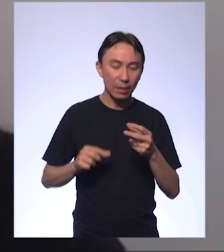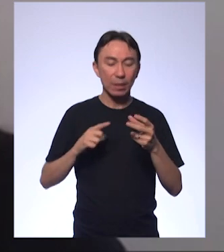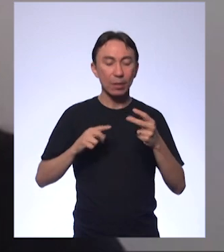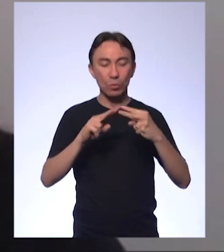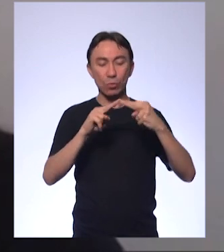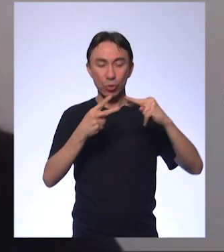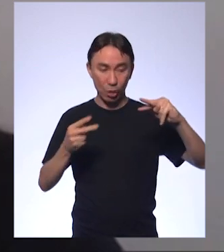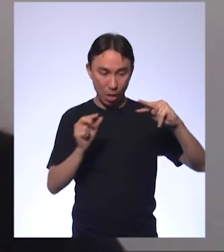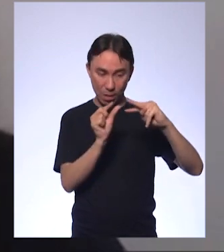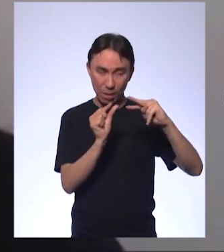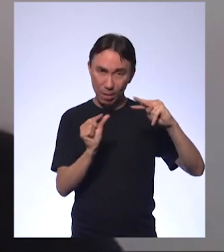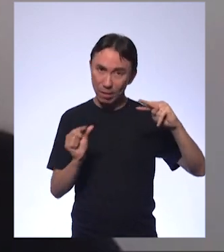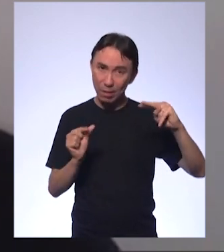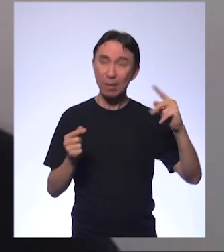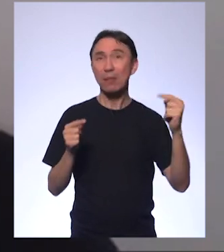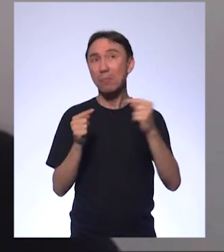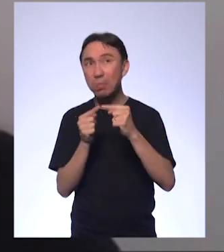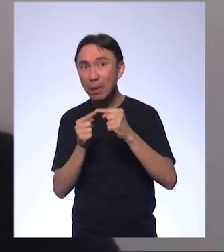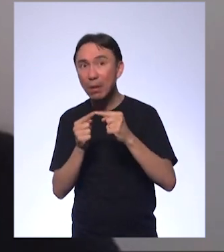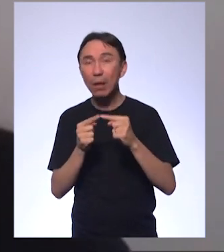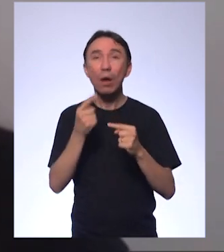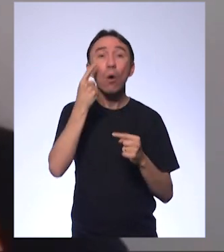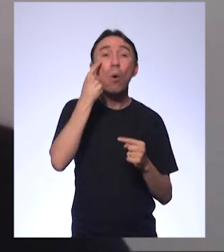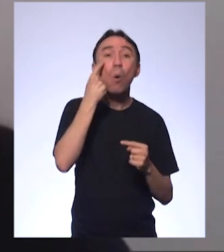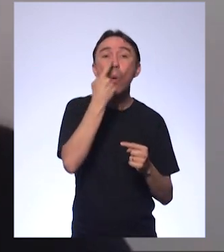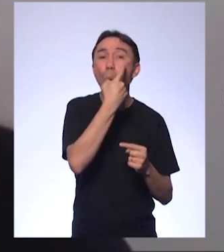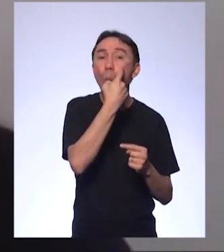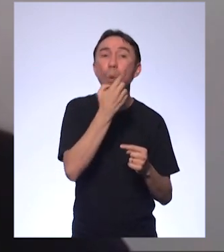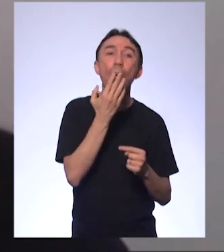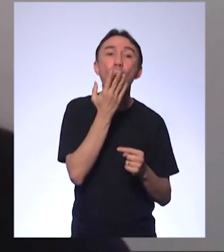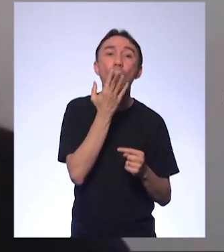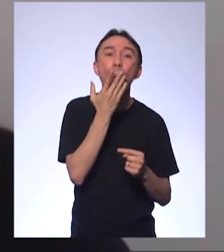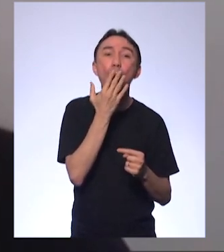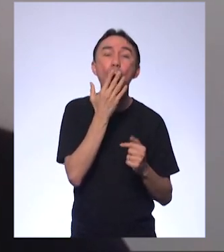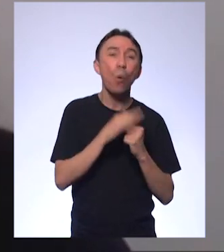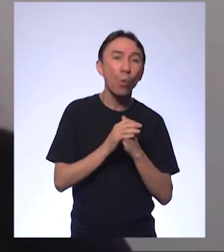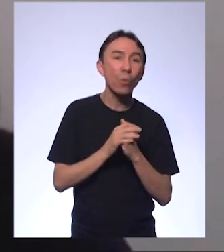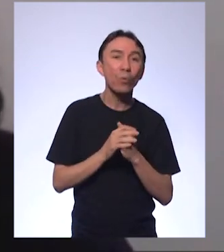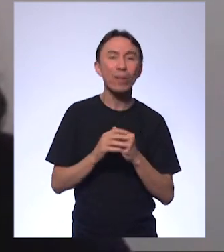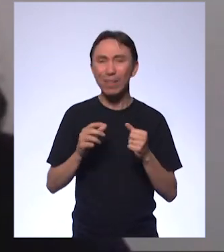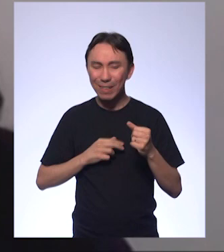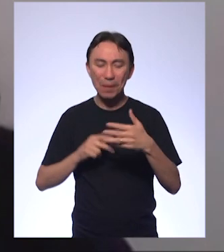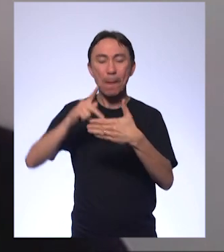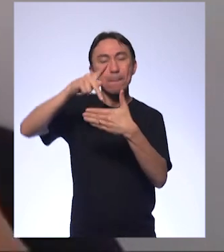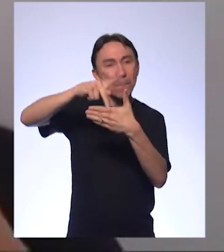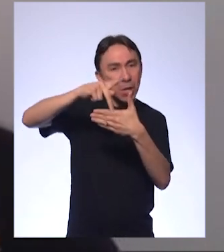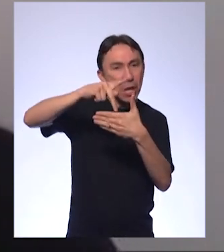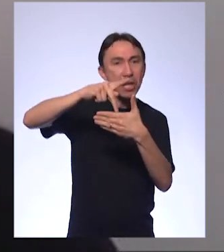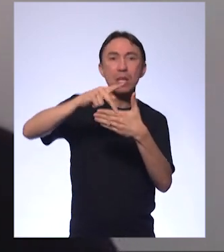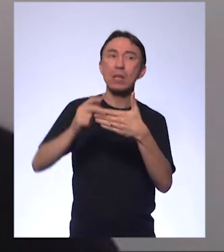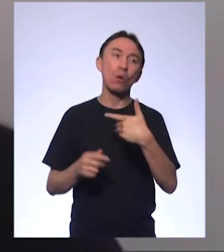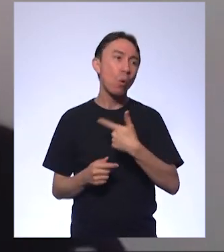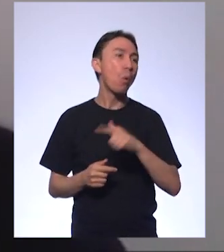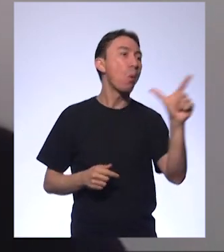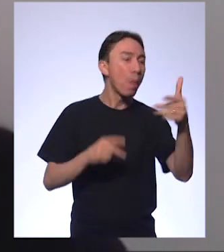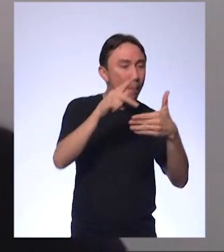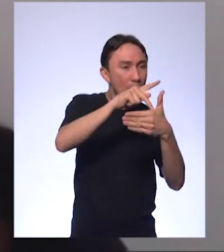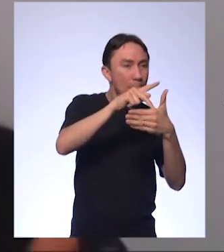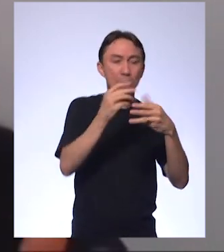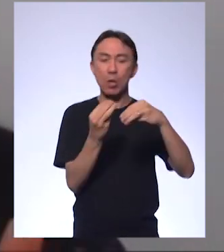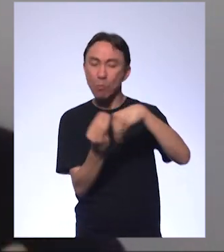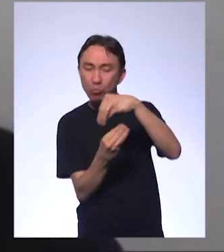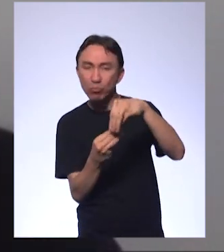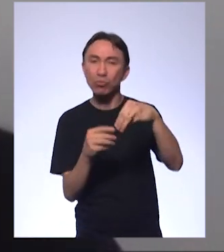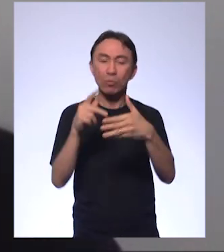Então, esse gene vai produzir determinada proteína, que vai interagir com outras proteínas, e a partir daí vai ter a